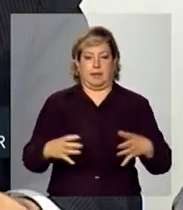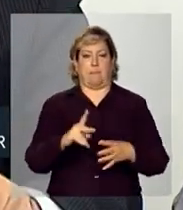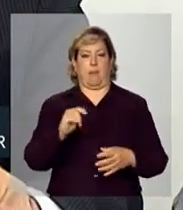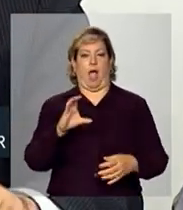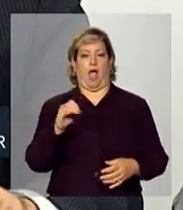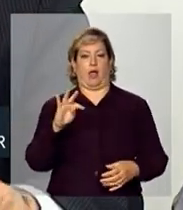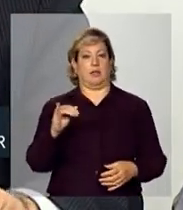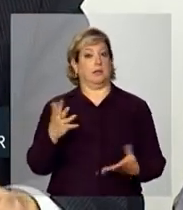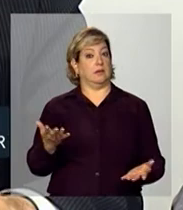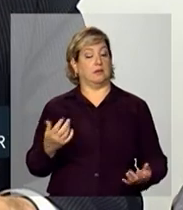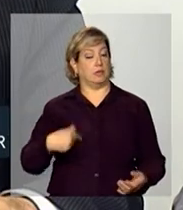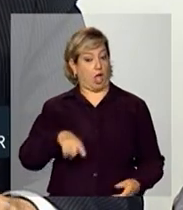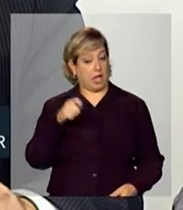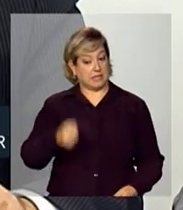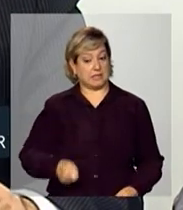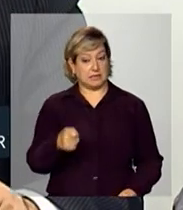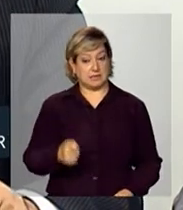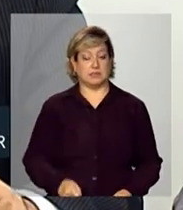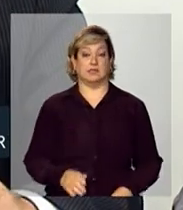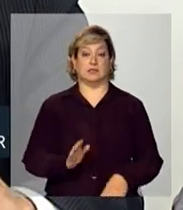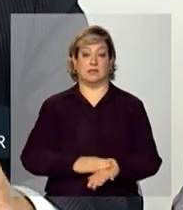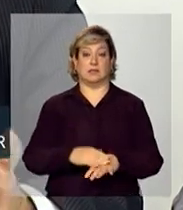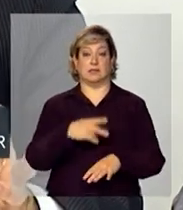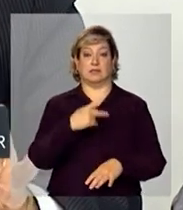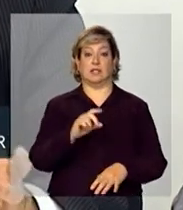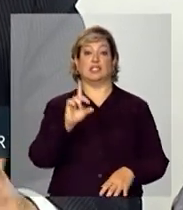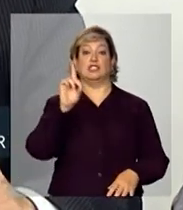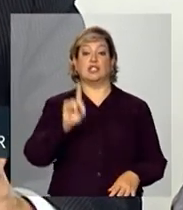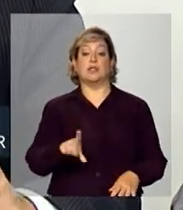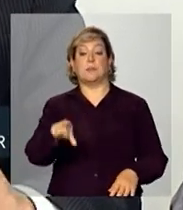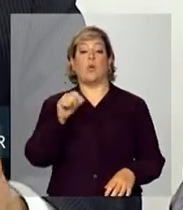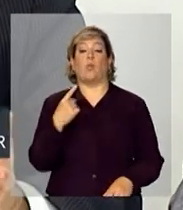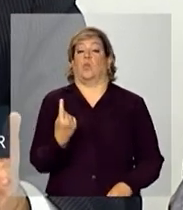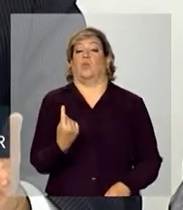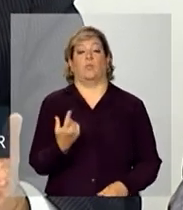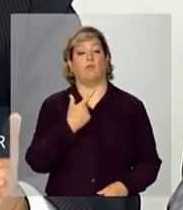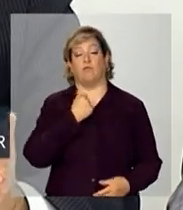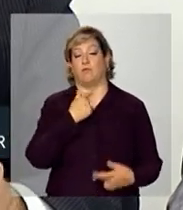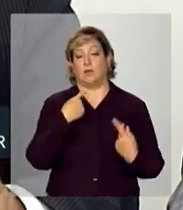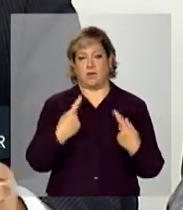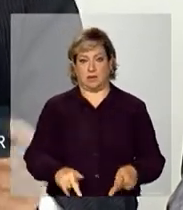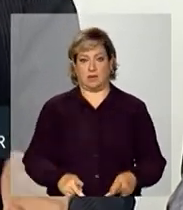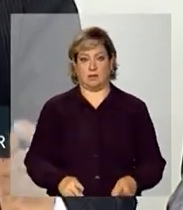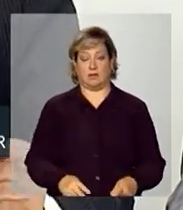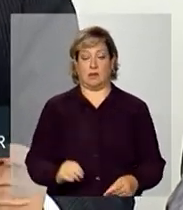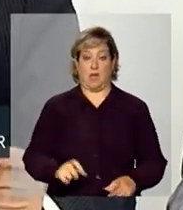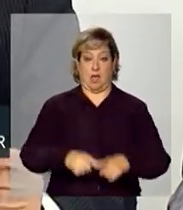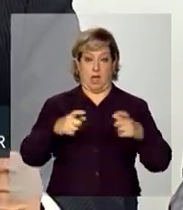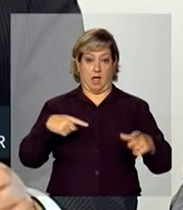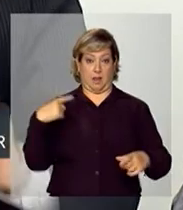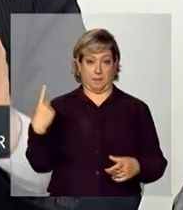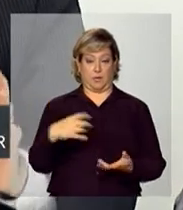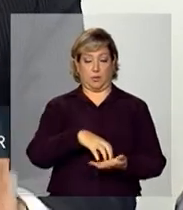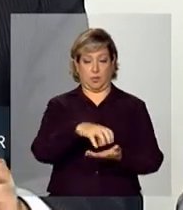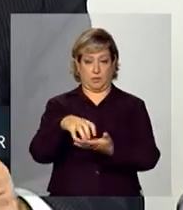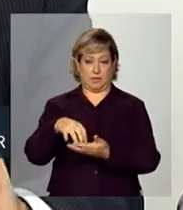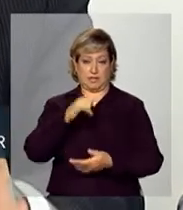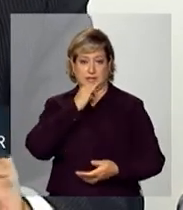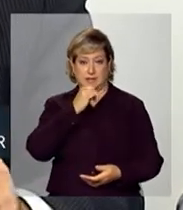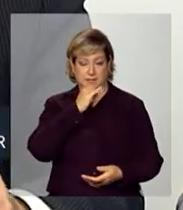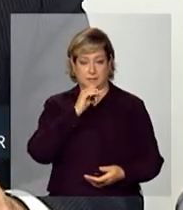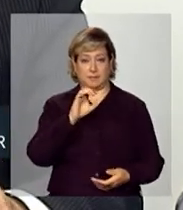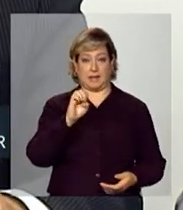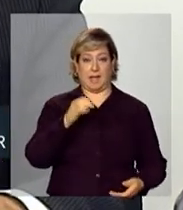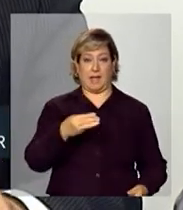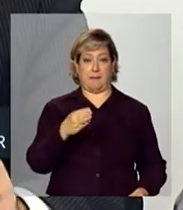pacote tamos exigindo também que Como as empresas a maioria são grupos que numa loja eu vou dar um exemplo aqui